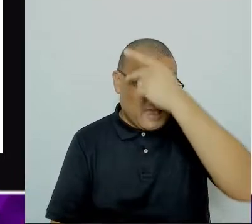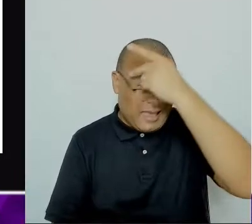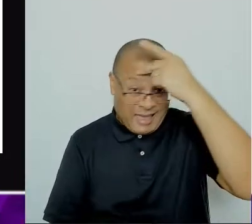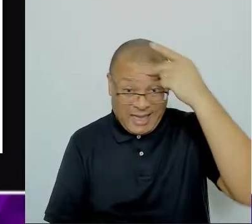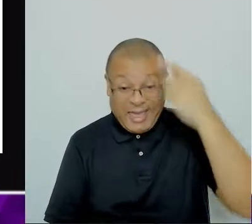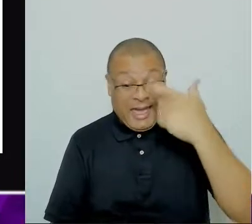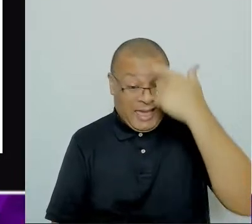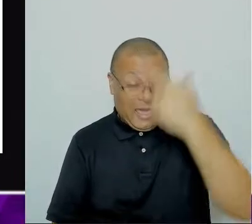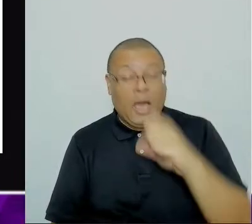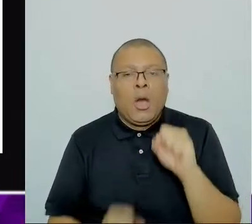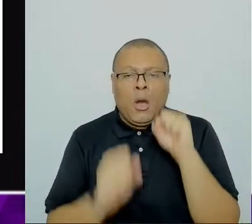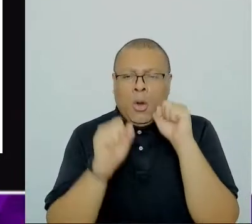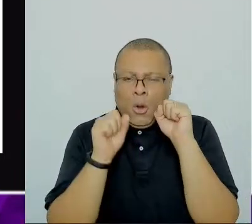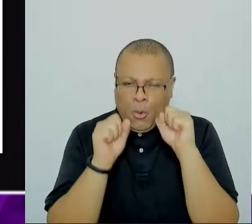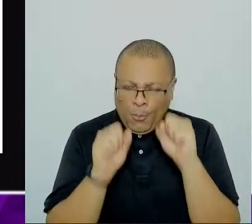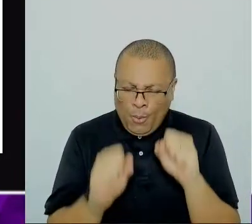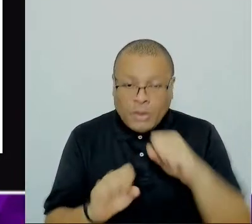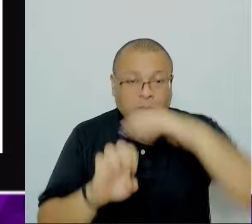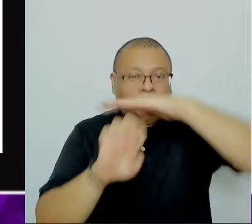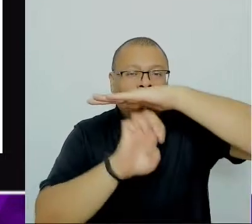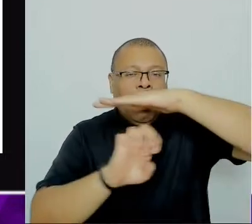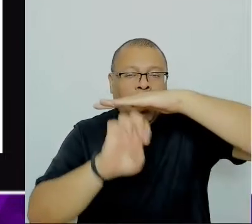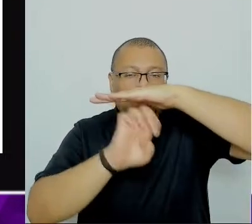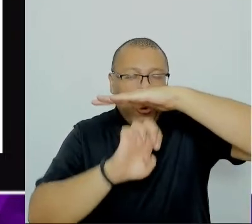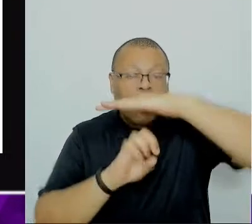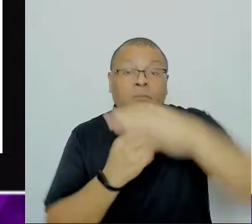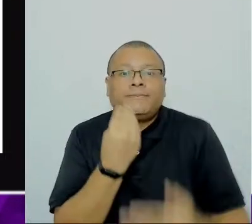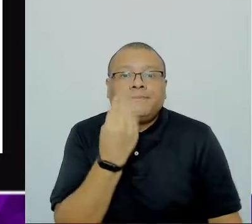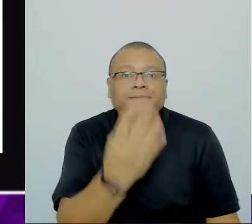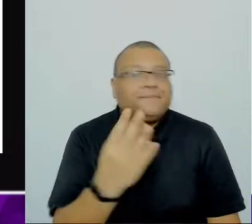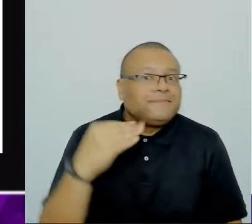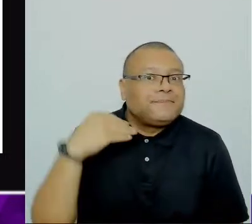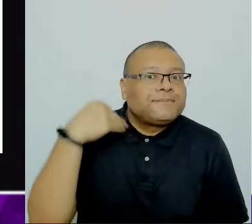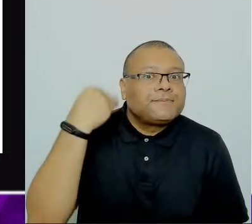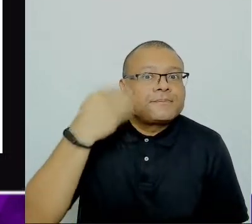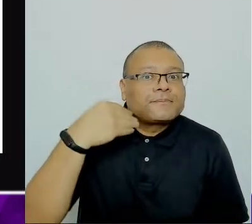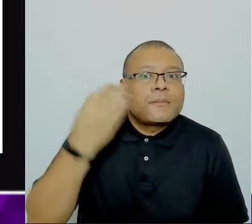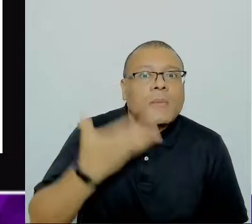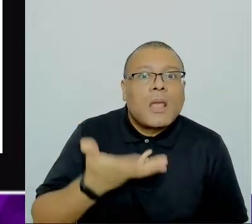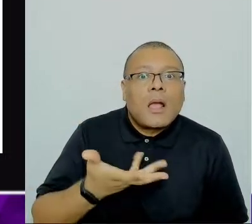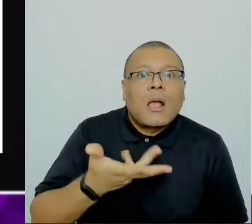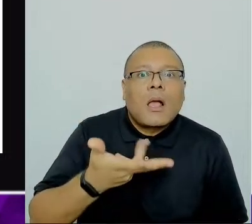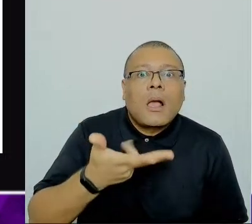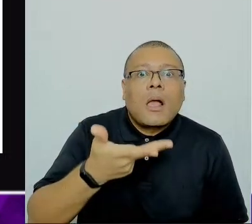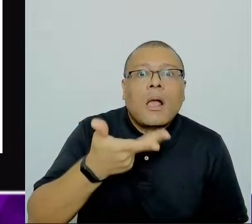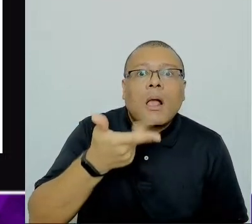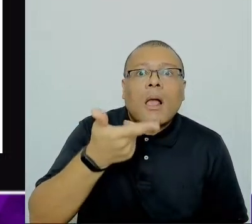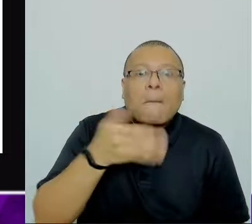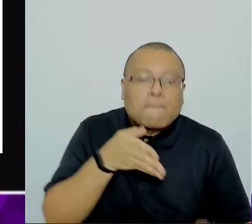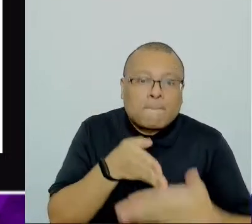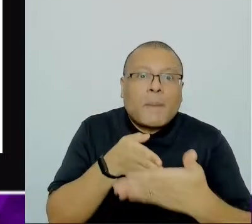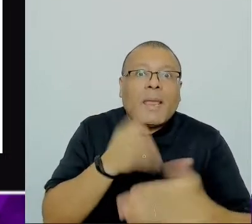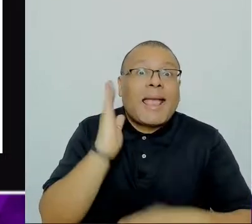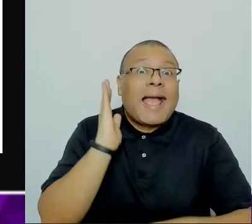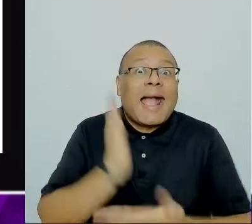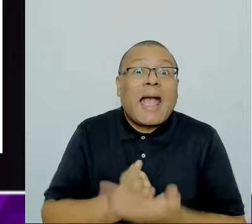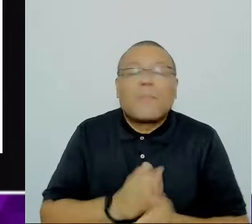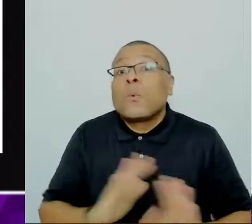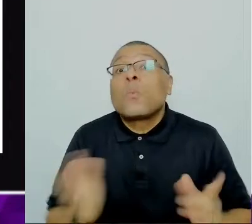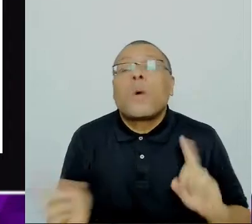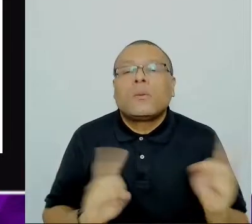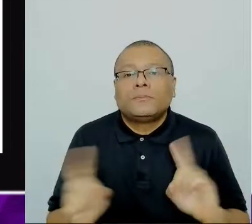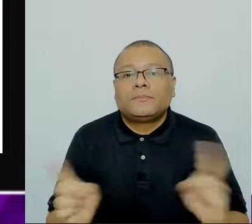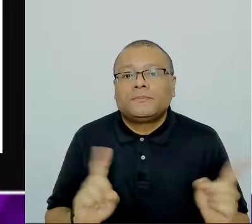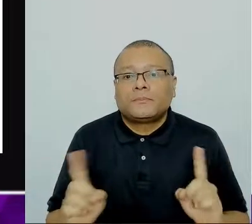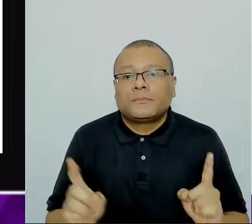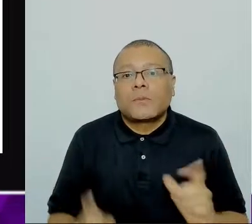são essas pessoas não, quem são as empresas que podem dar essa experiência que seja cada vez menos sem barreiras, sem atrito? A gente está falando, por